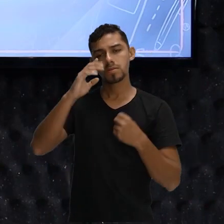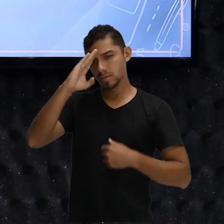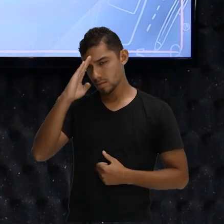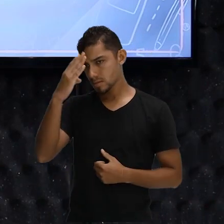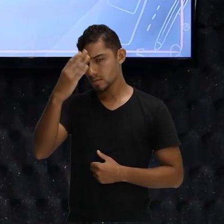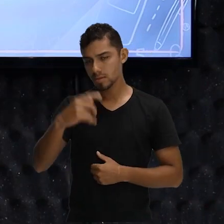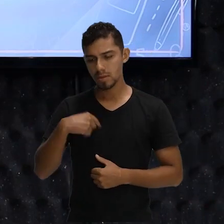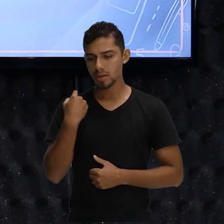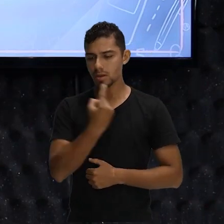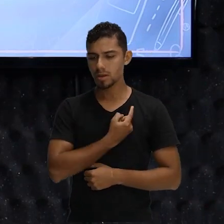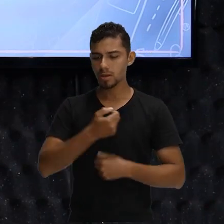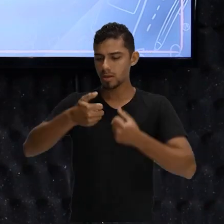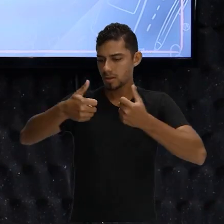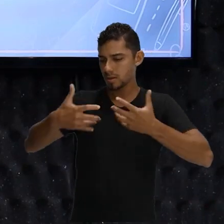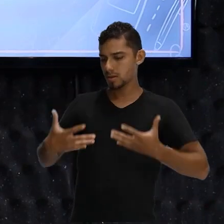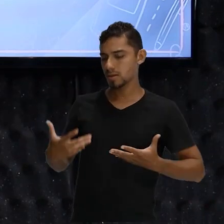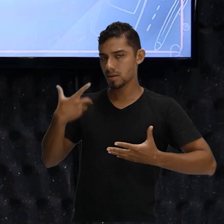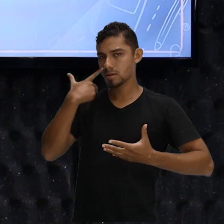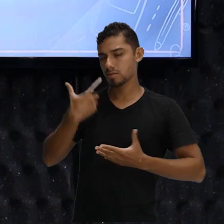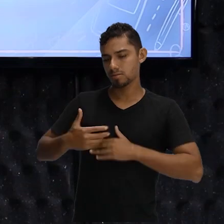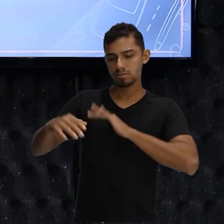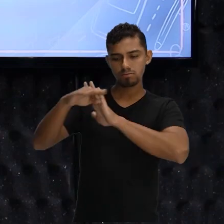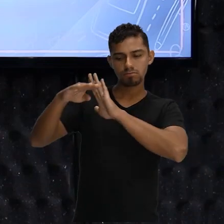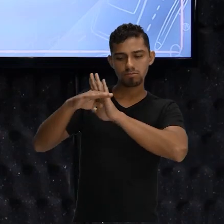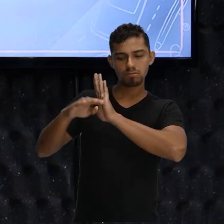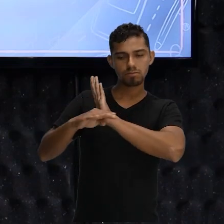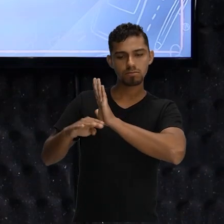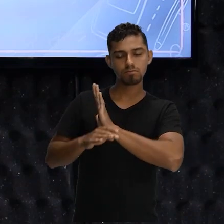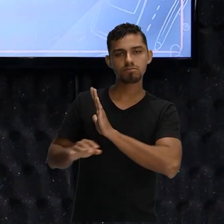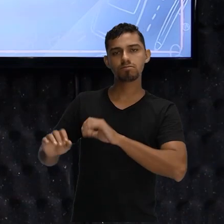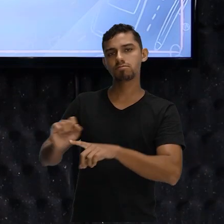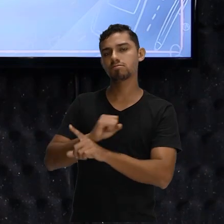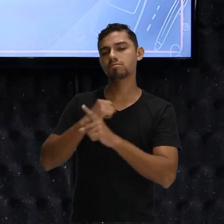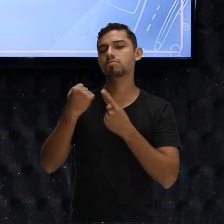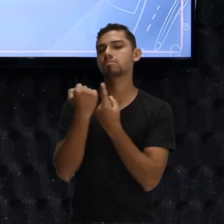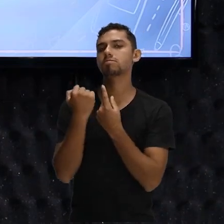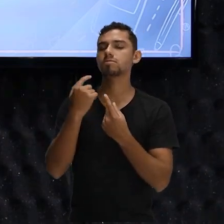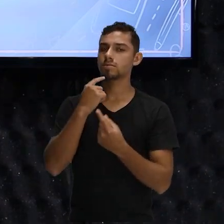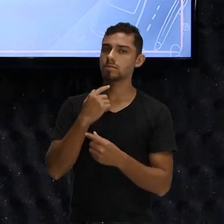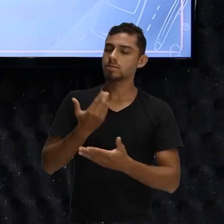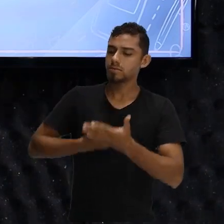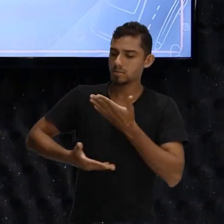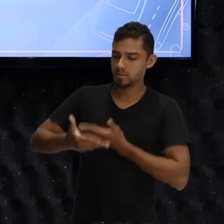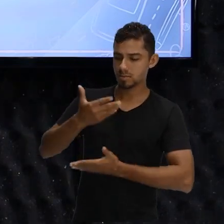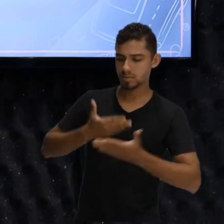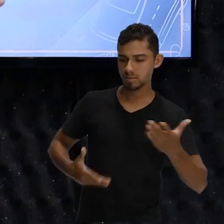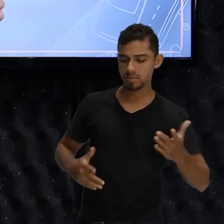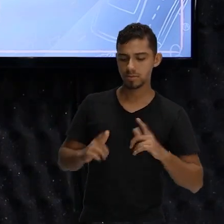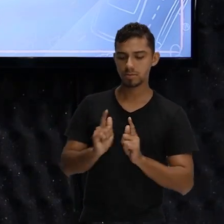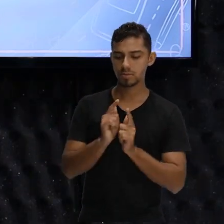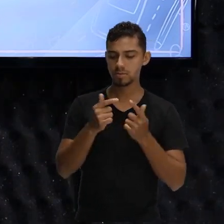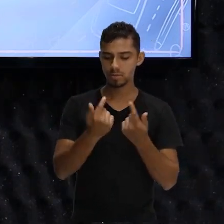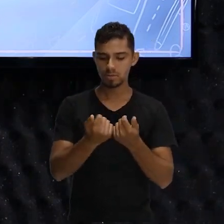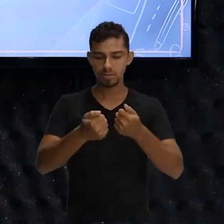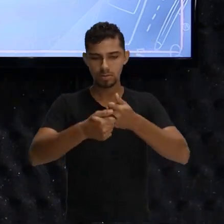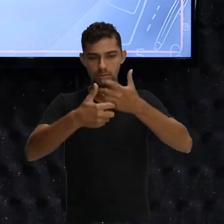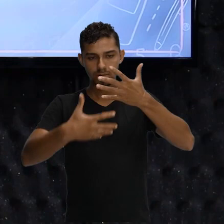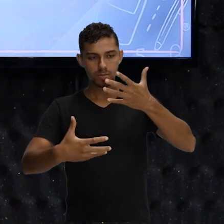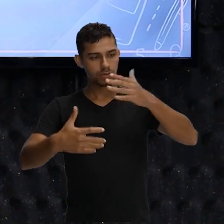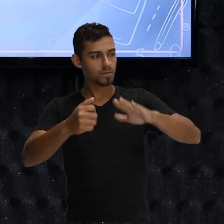gente fala sobre o processo de socialização, que também envolve os assuntos grupos